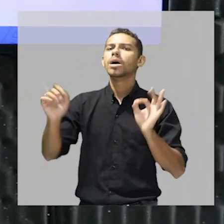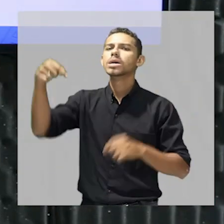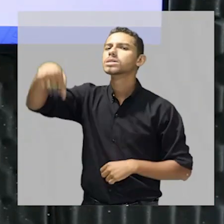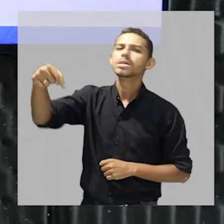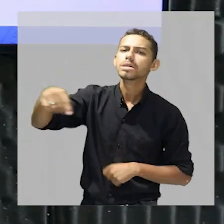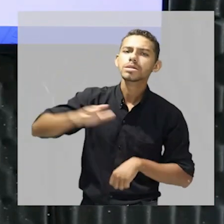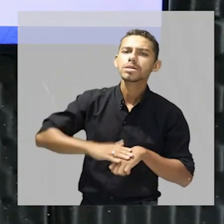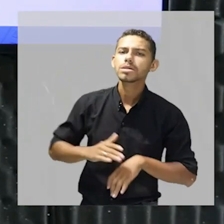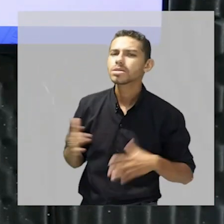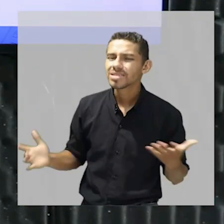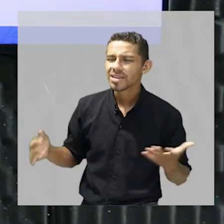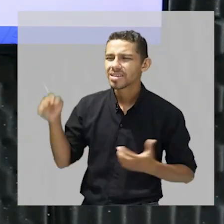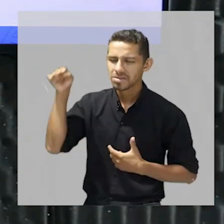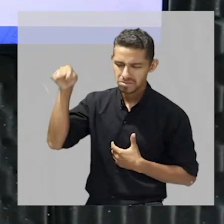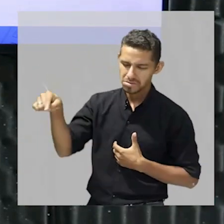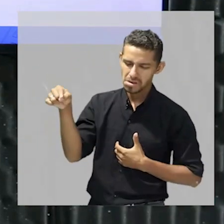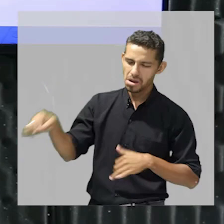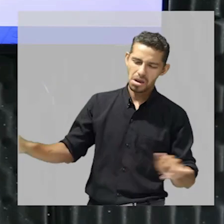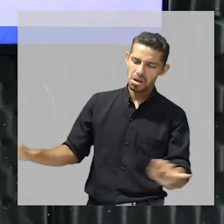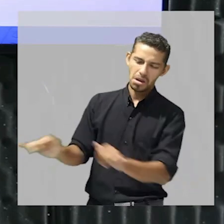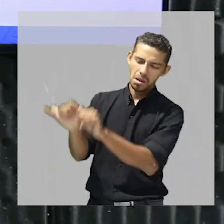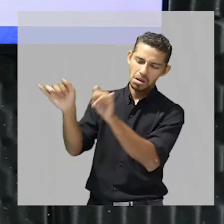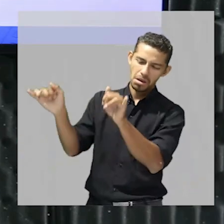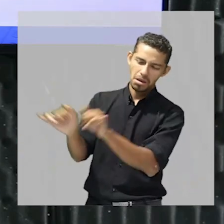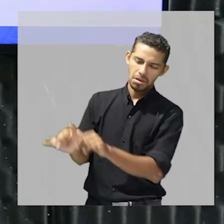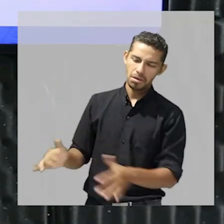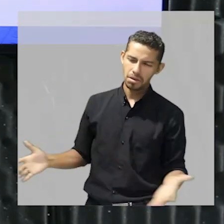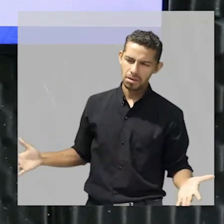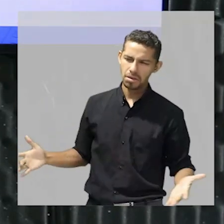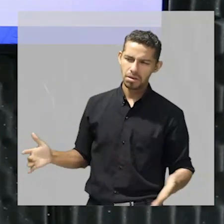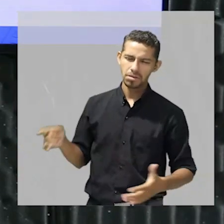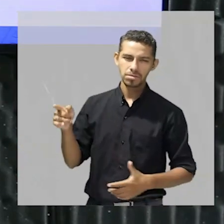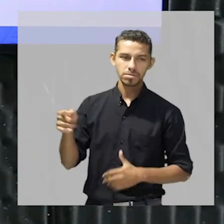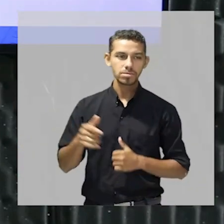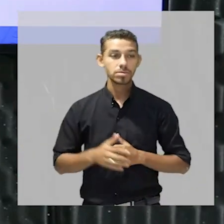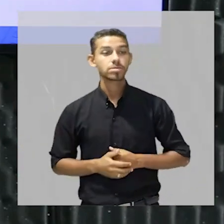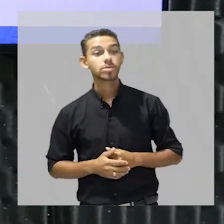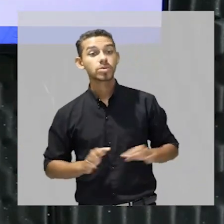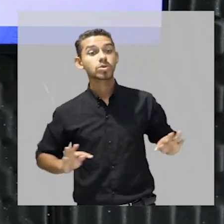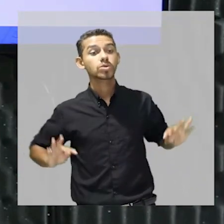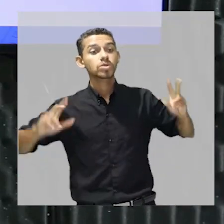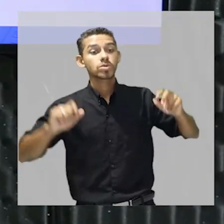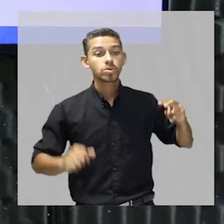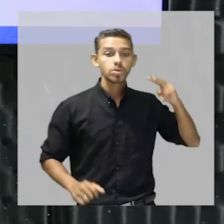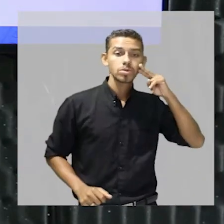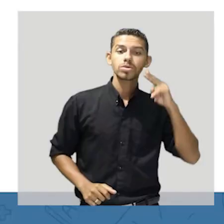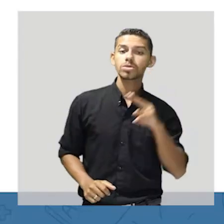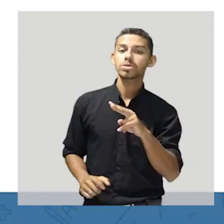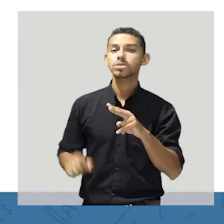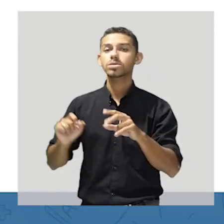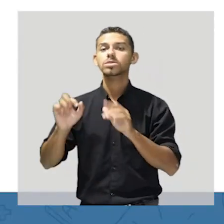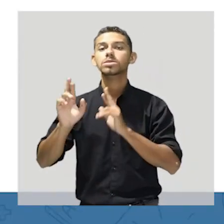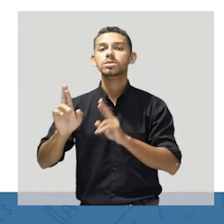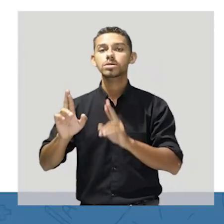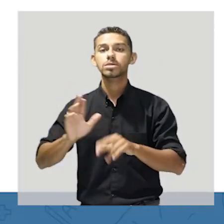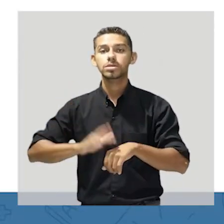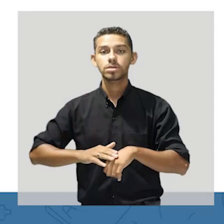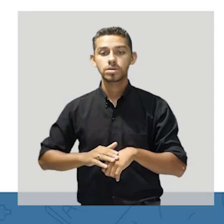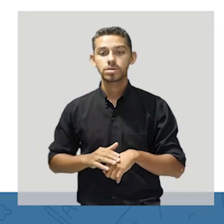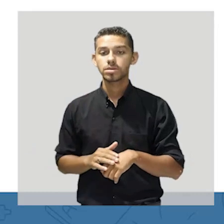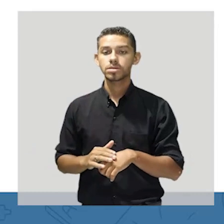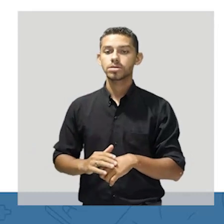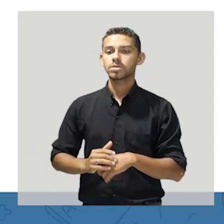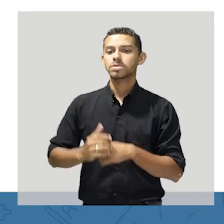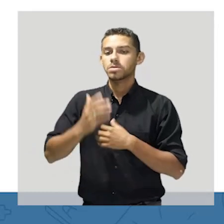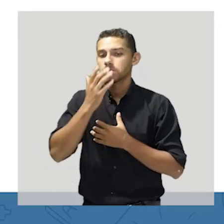por causa desse fresco todos olhavam esperando o que ele diria ao meio soluçava as